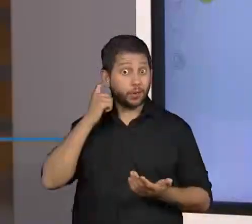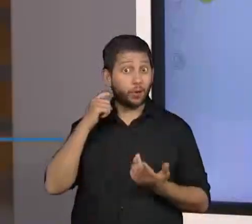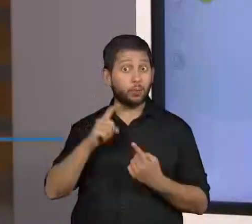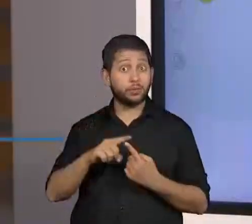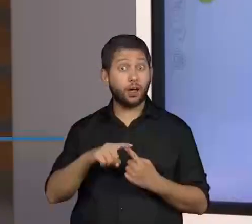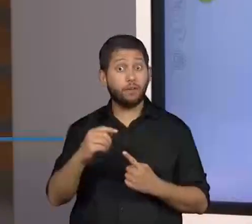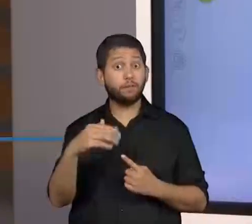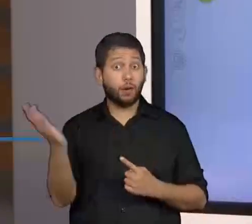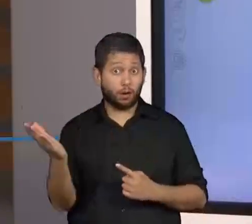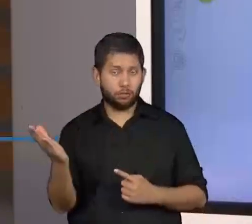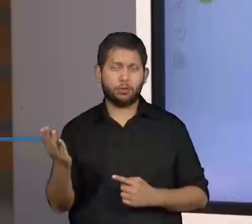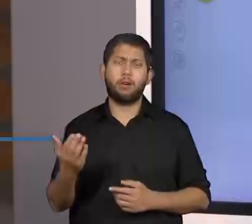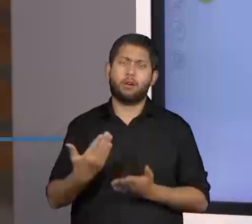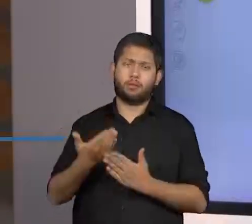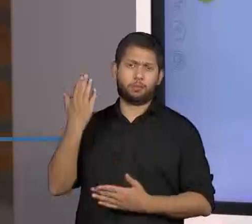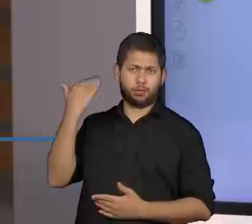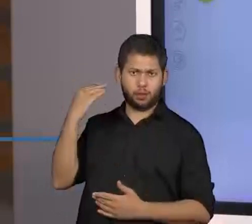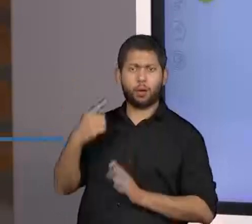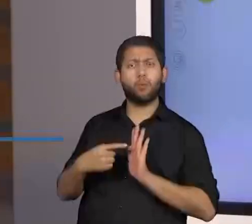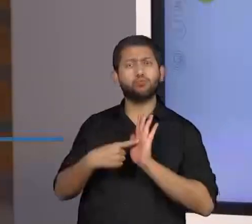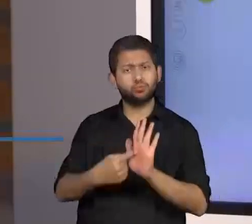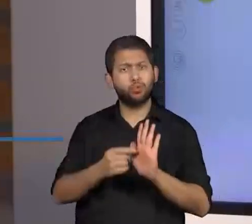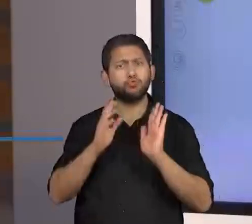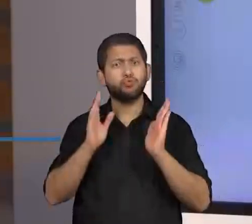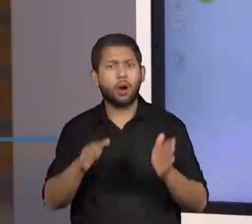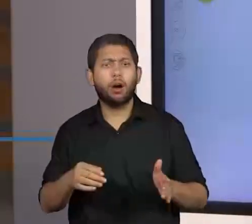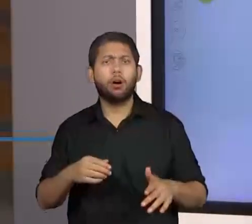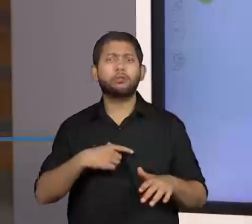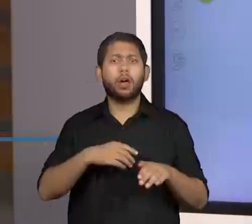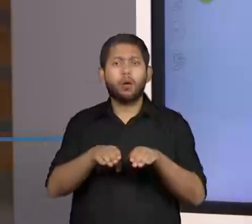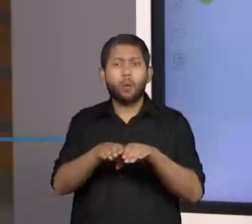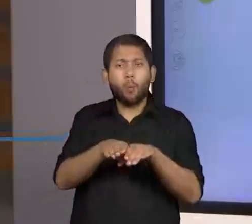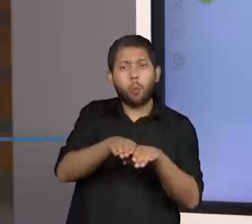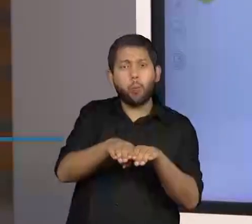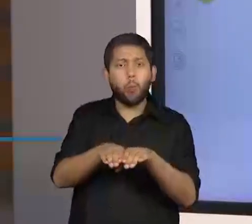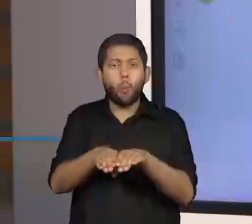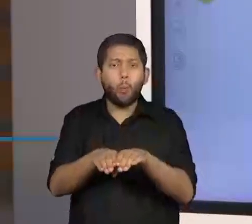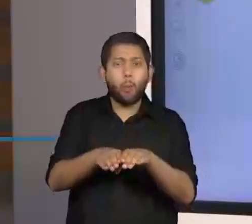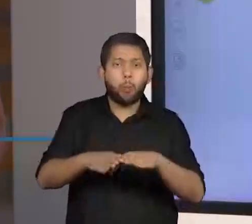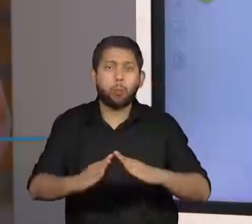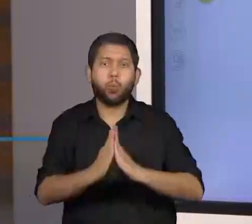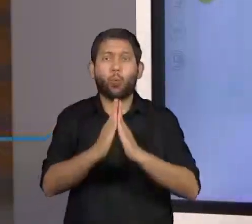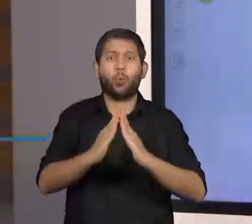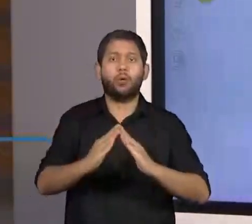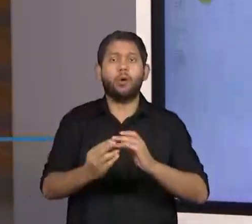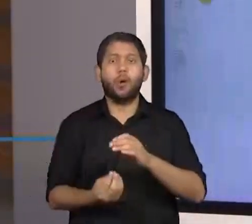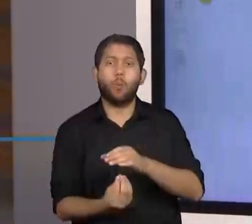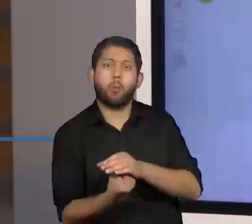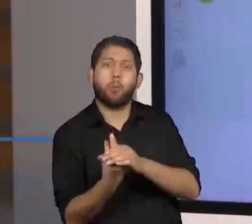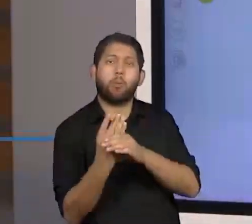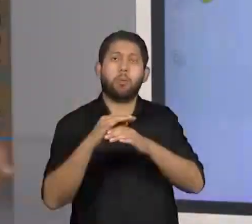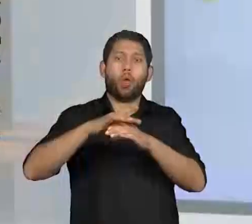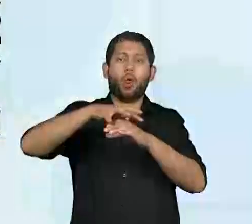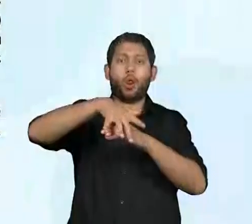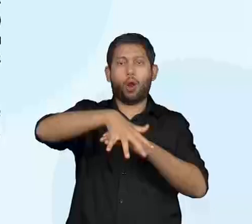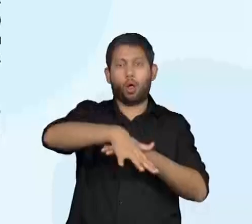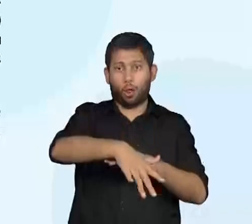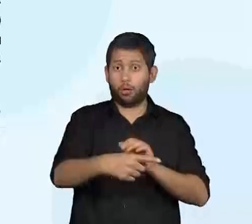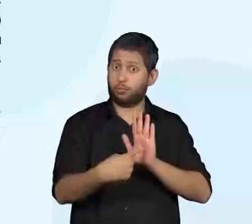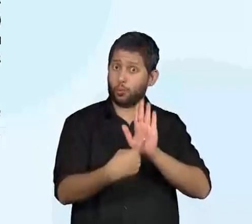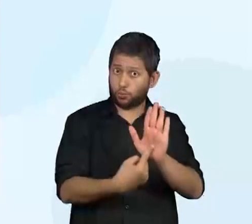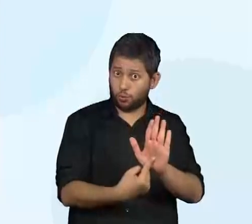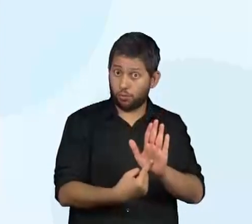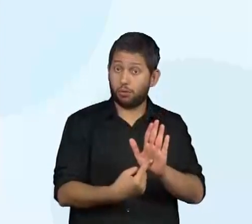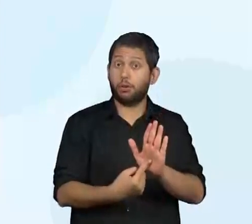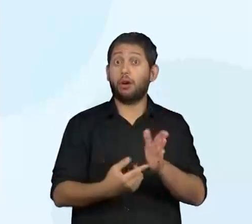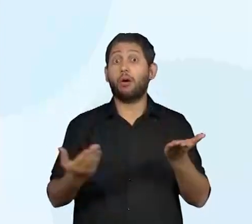externamente, o que pode acontecer no externo para a formação das paisagens. Vamos para a tela para a gente falar mais um pouquinho sobre isso.